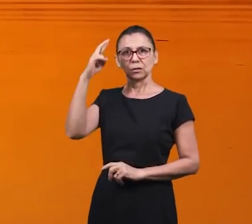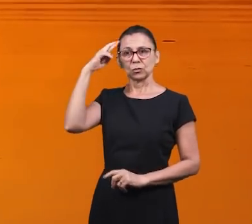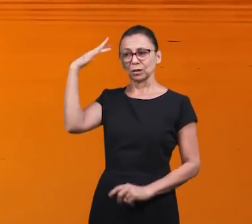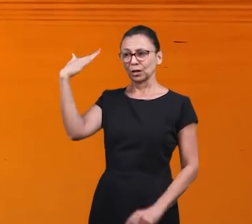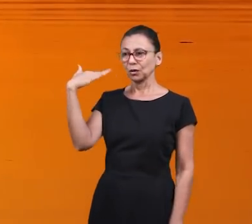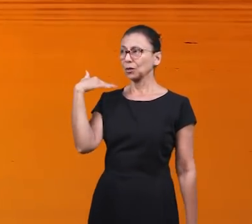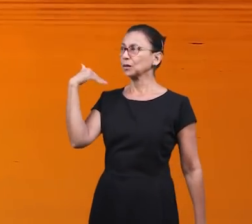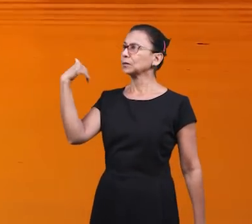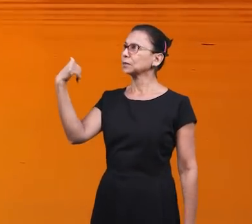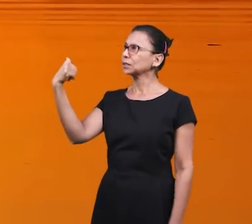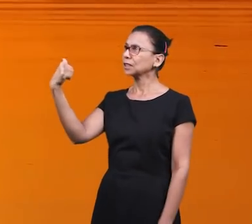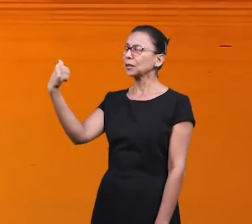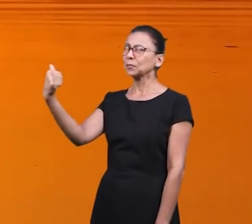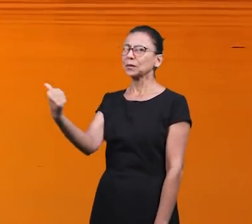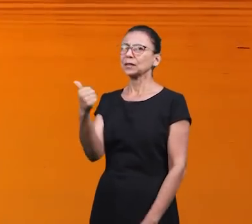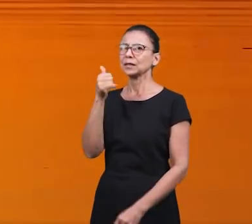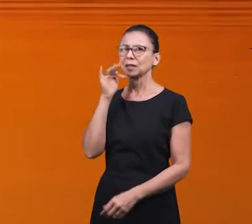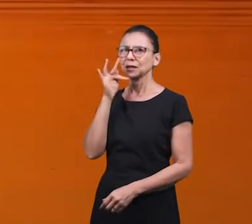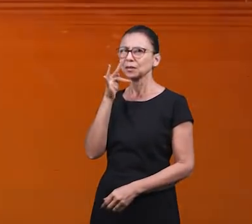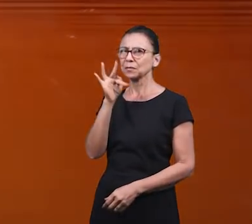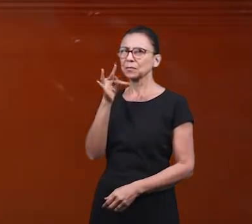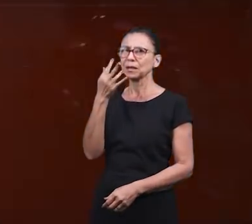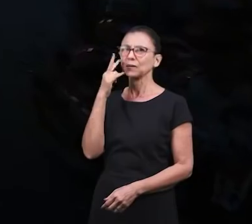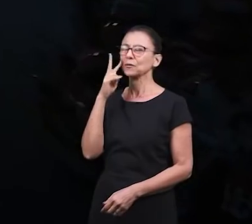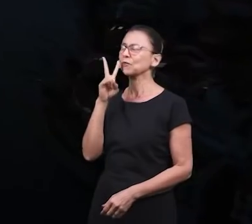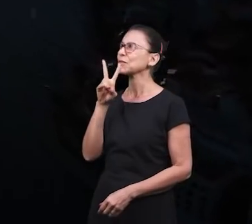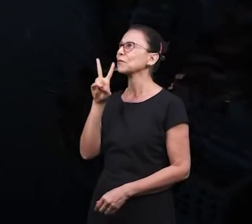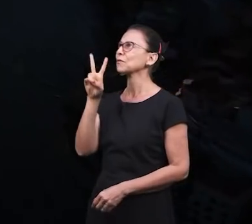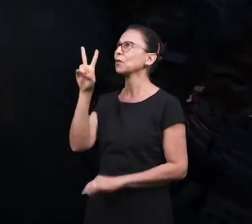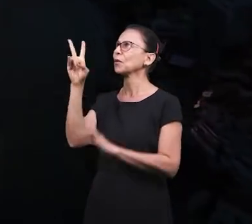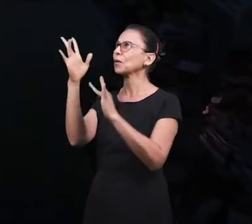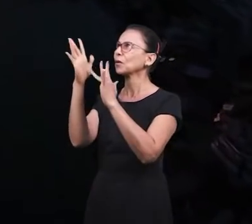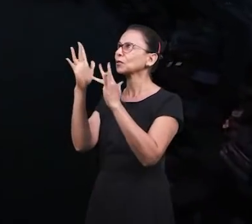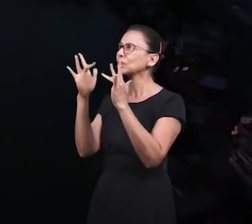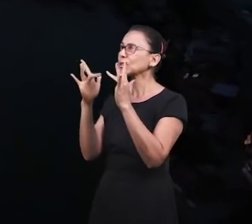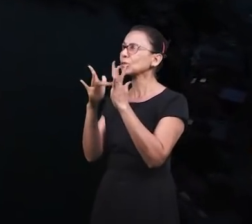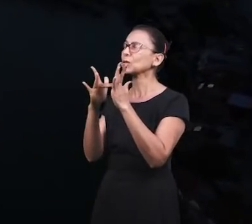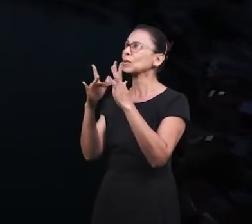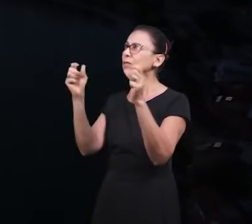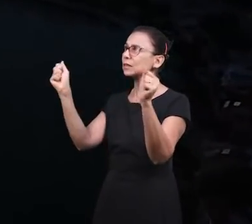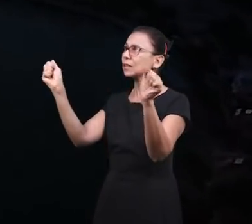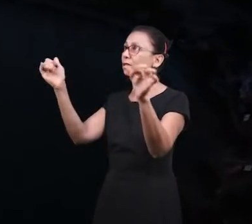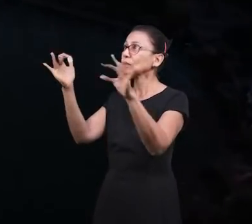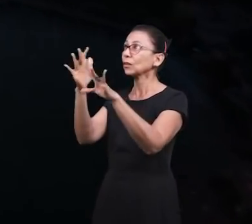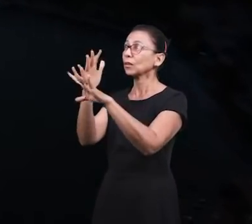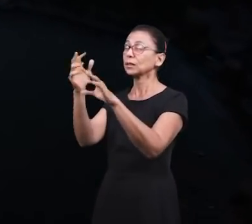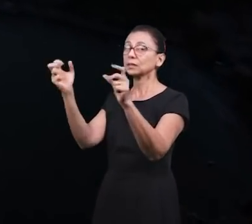Estou certo que vou